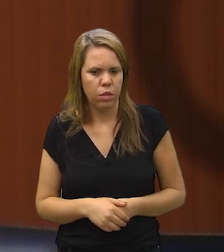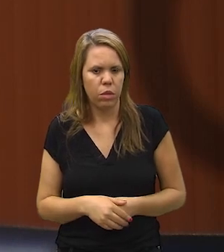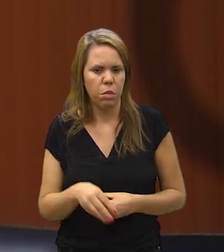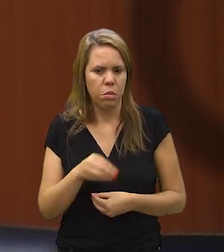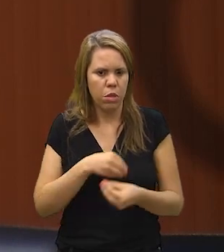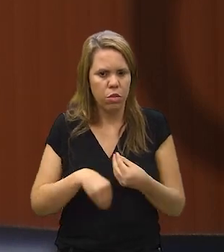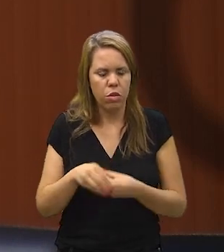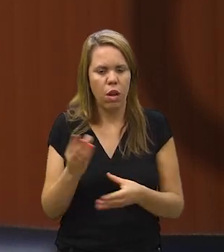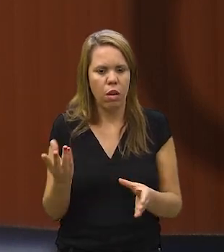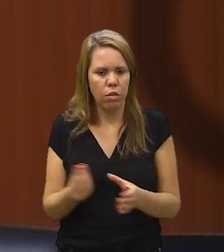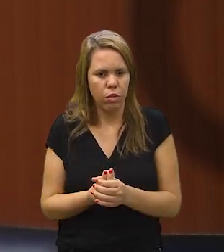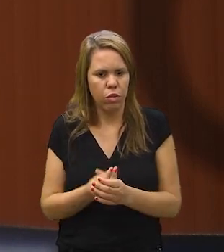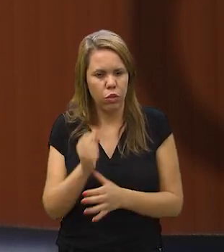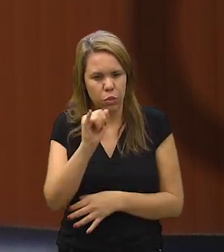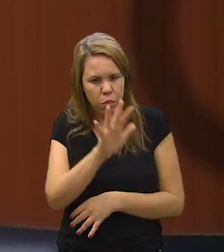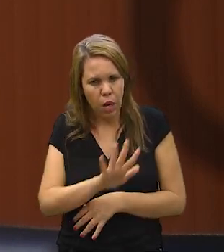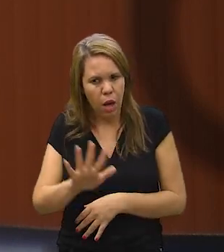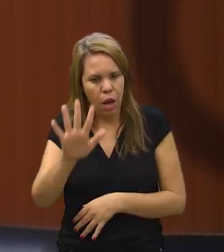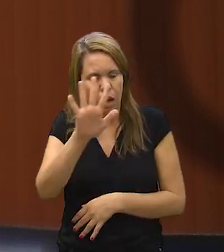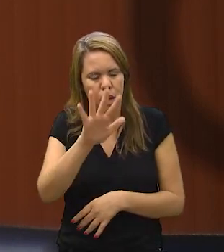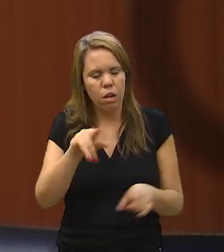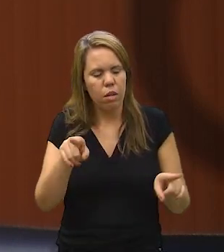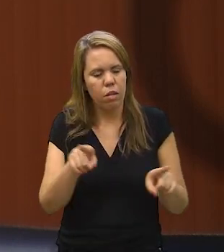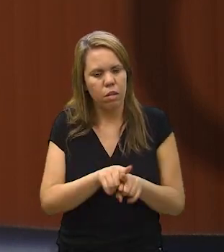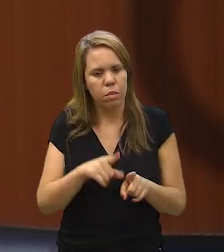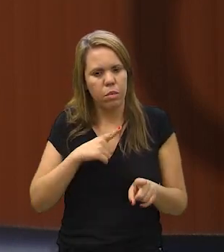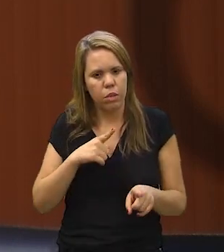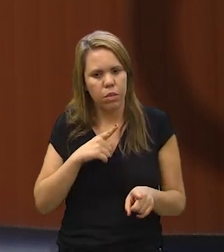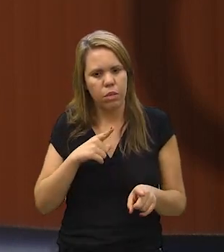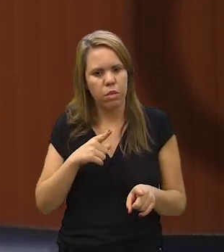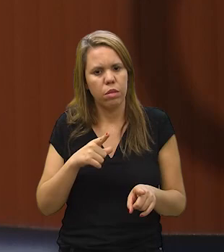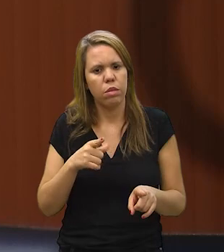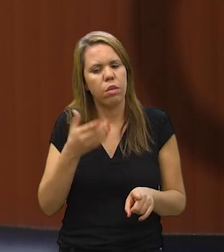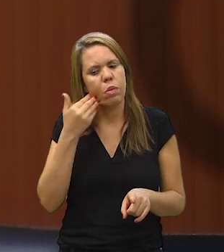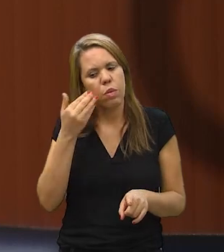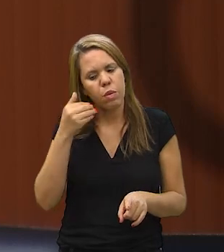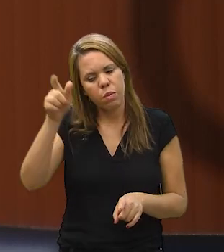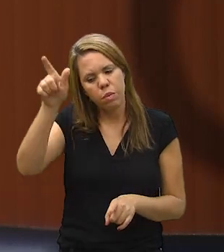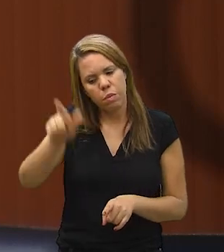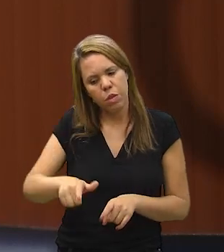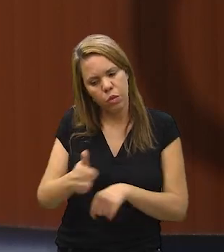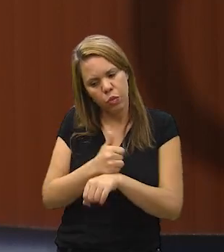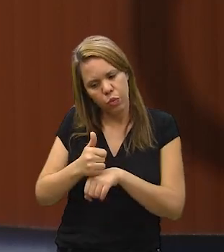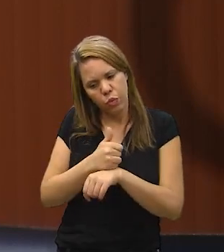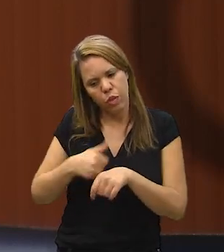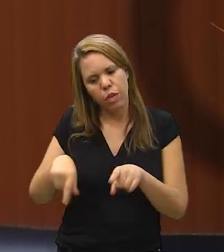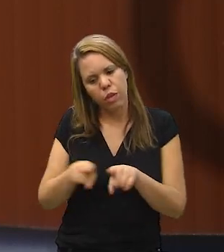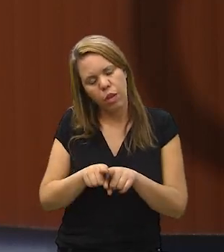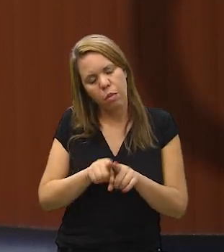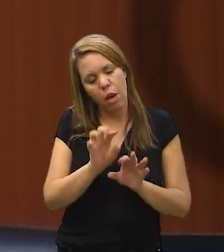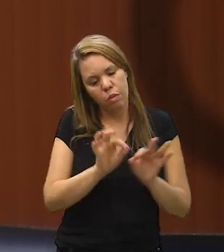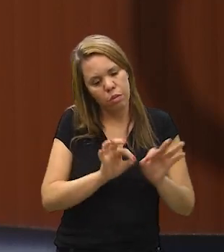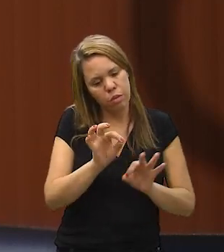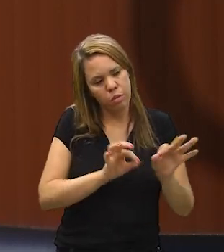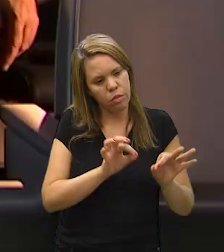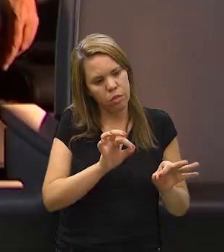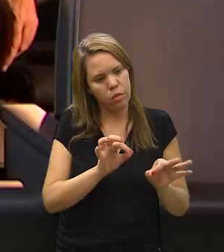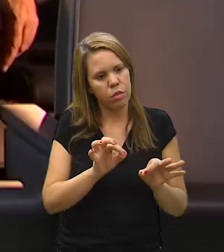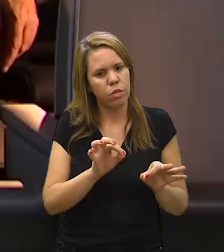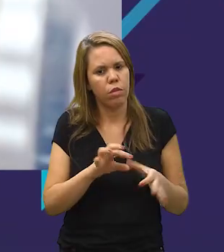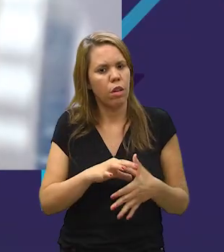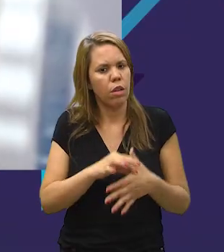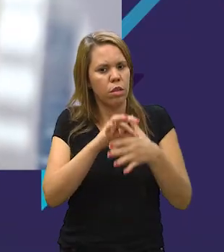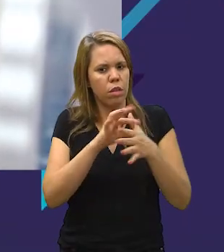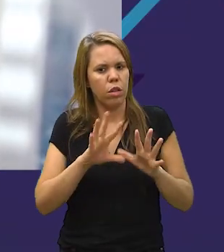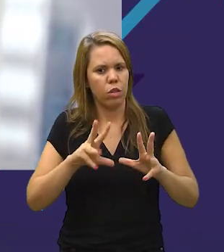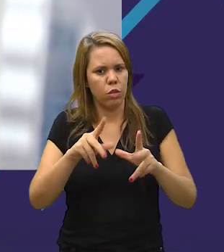condensar em imagem, você também tem que extrair o melhor do ator, né? Tem que dirigir também o ator, a cena.